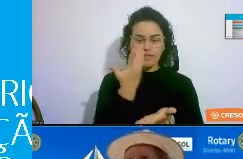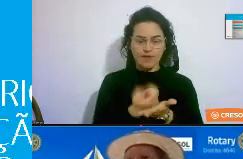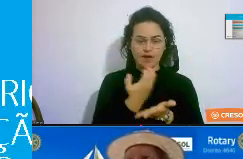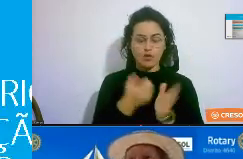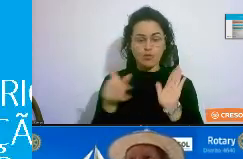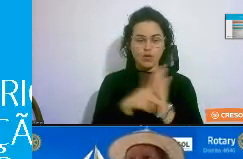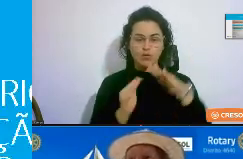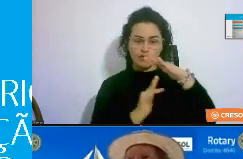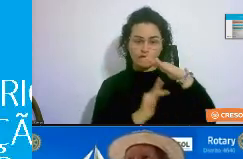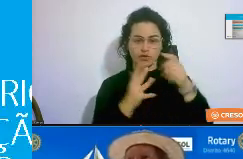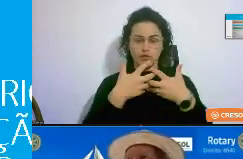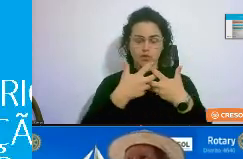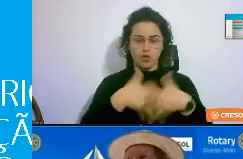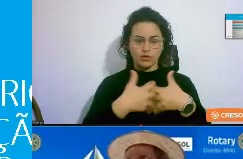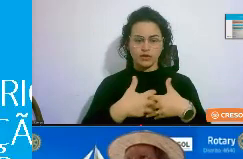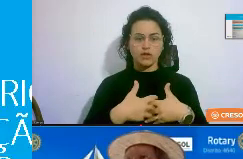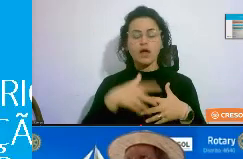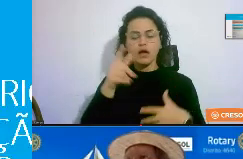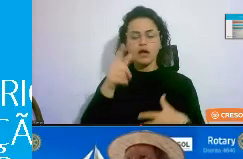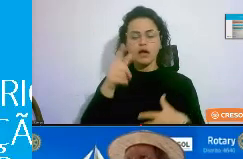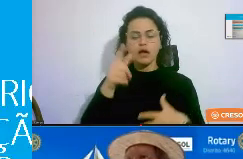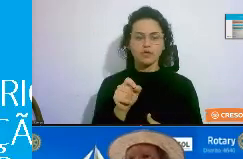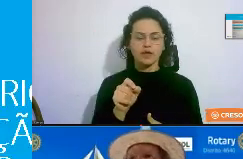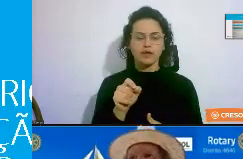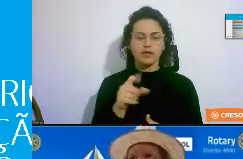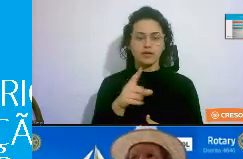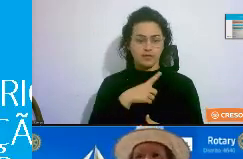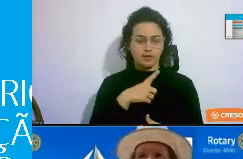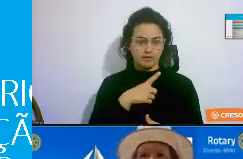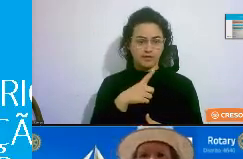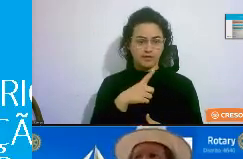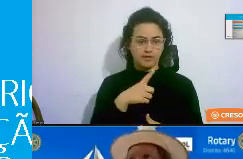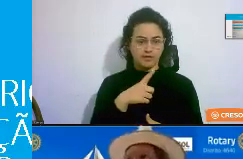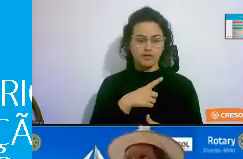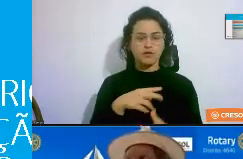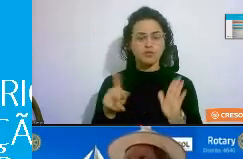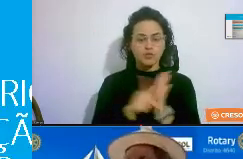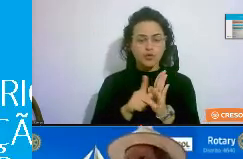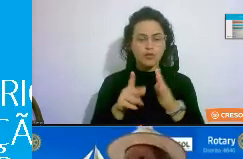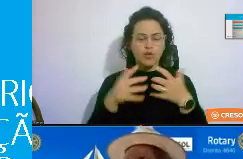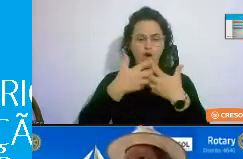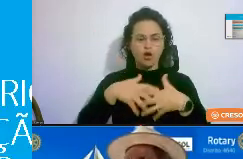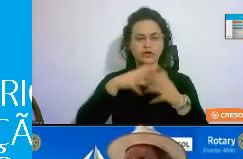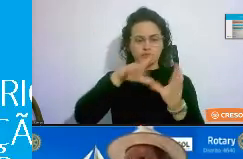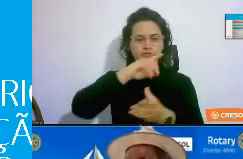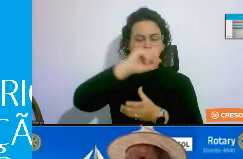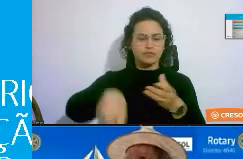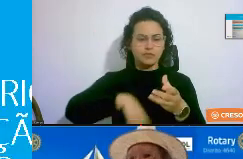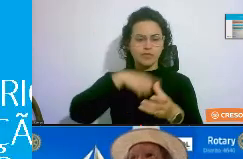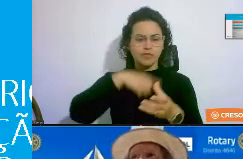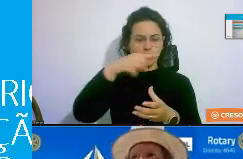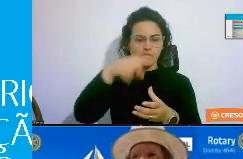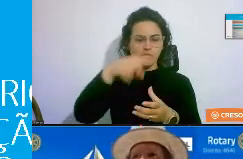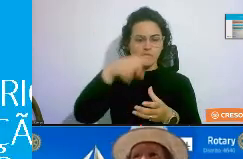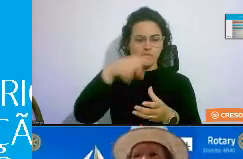Otária no nosso canal Fundação Otária do Rotary Internacional, nós já doamos mais